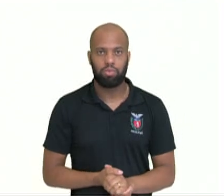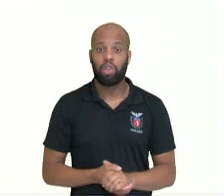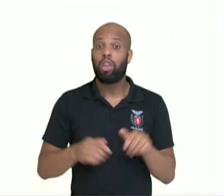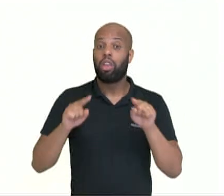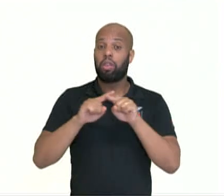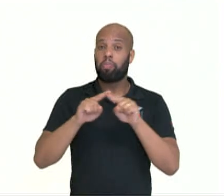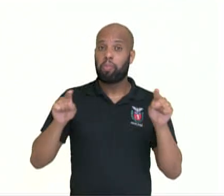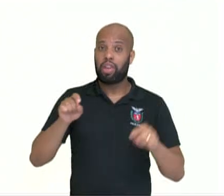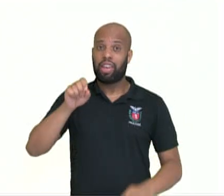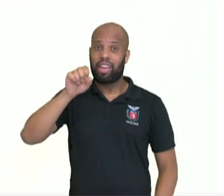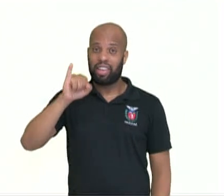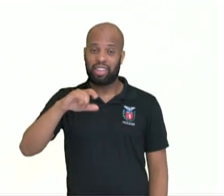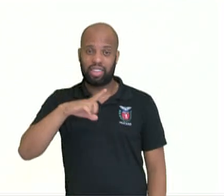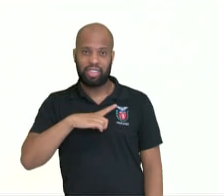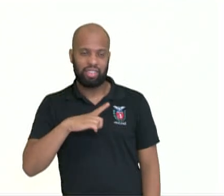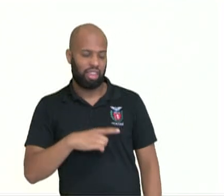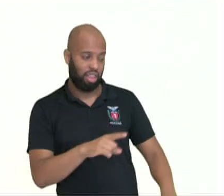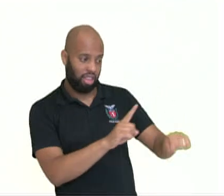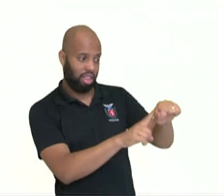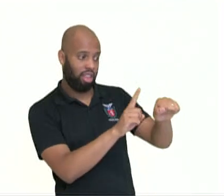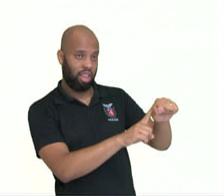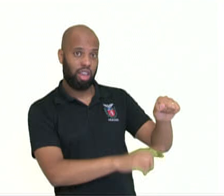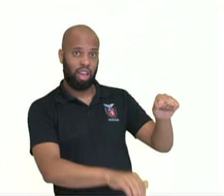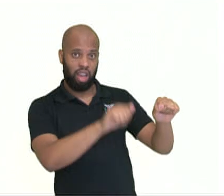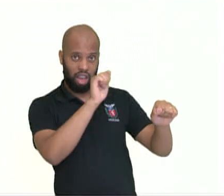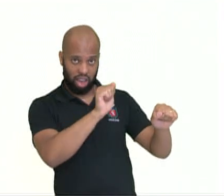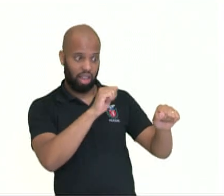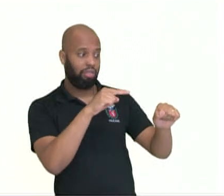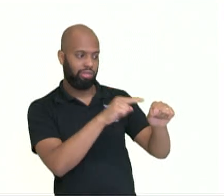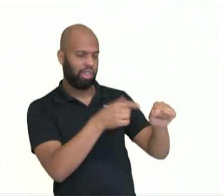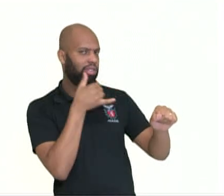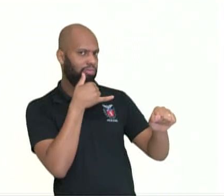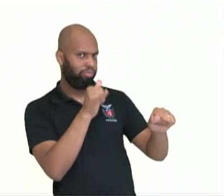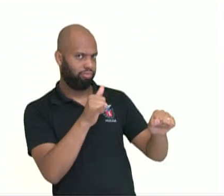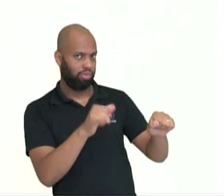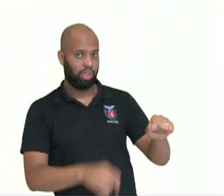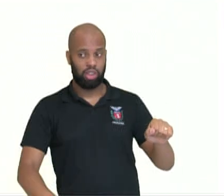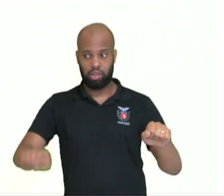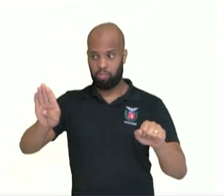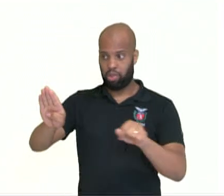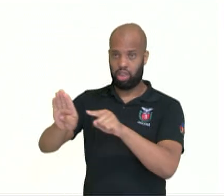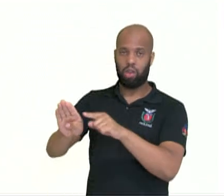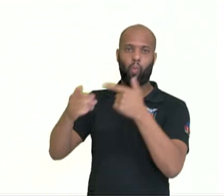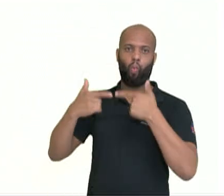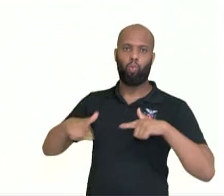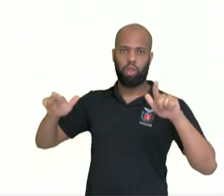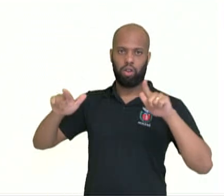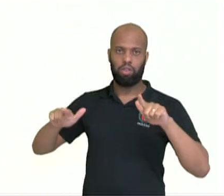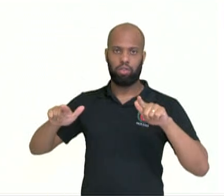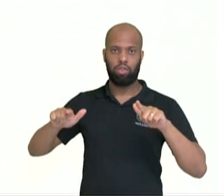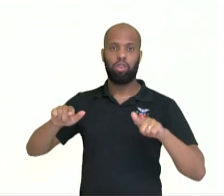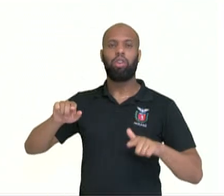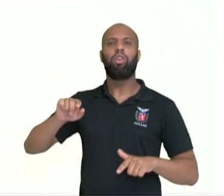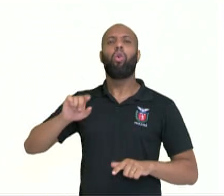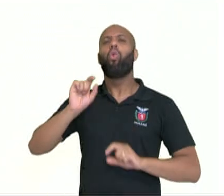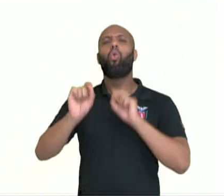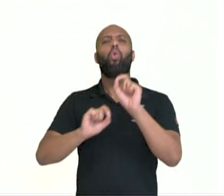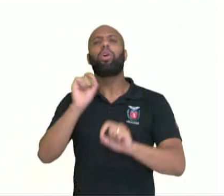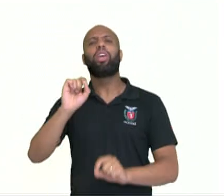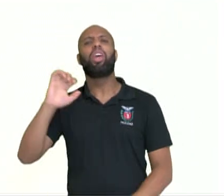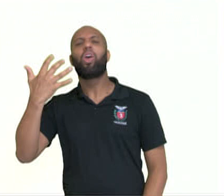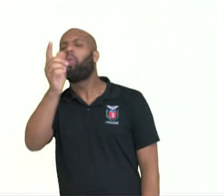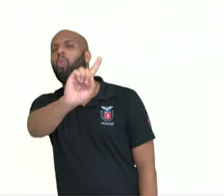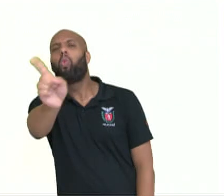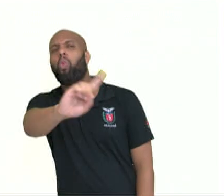Porém, quando aproximamos um corpo A carregado eletricamente de um corpo B neutro, nunca deve ocorrer. O que nunca